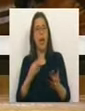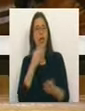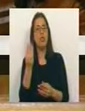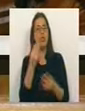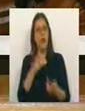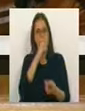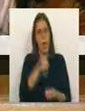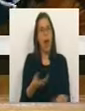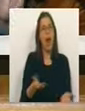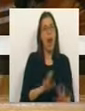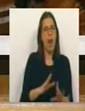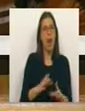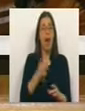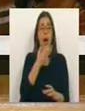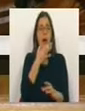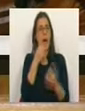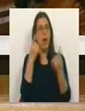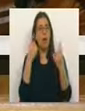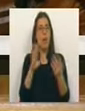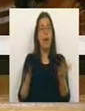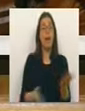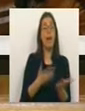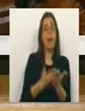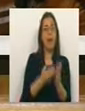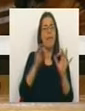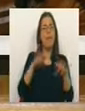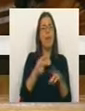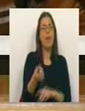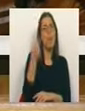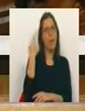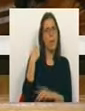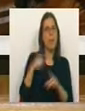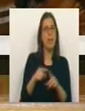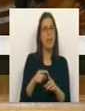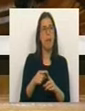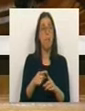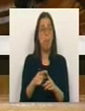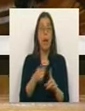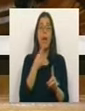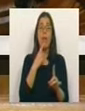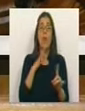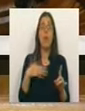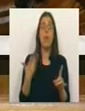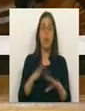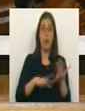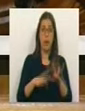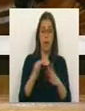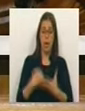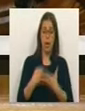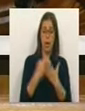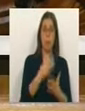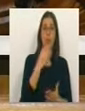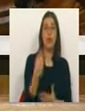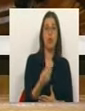jovens agricultores, quando só abriu as candidaturas no final do ano passado e que significou que a execução dos apoios a